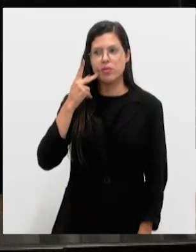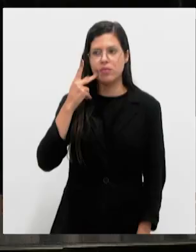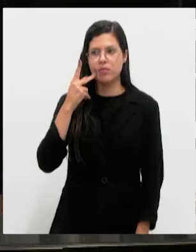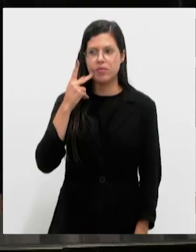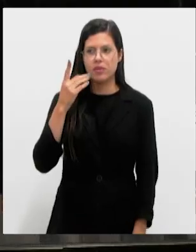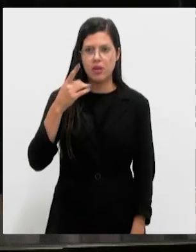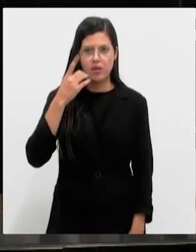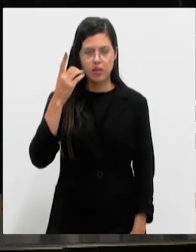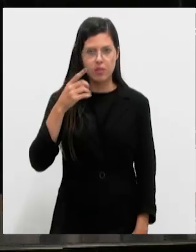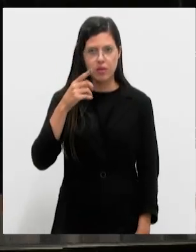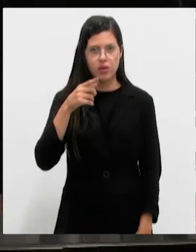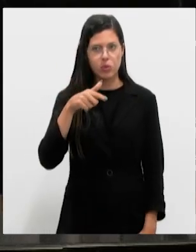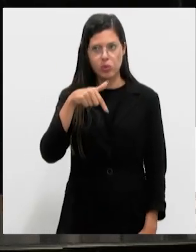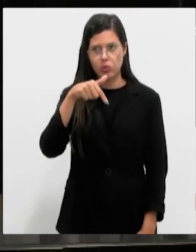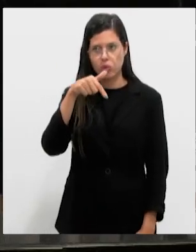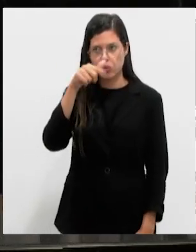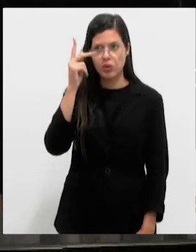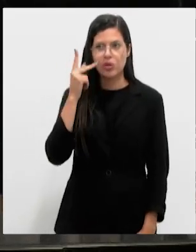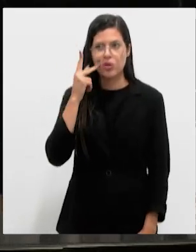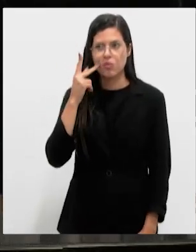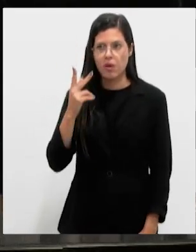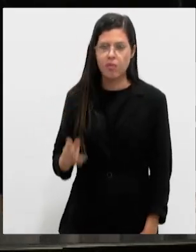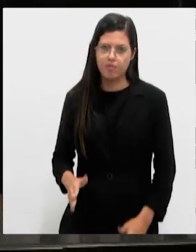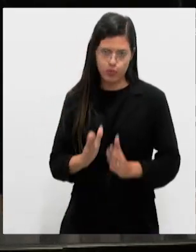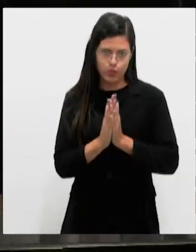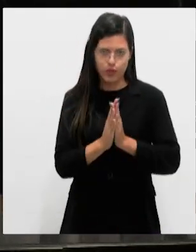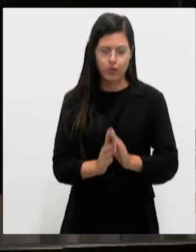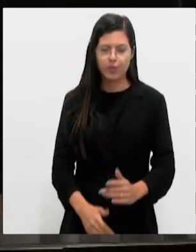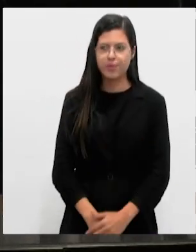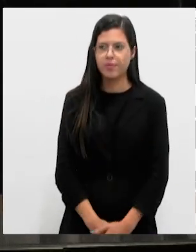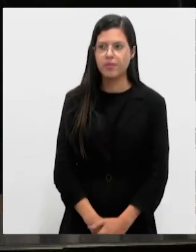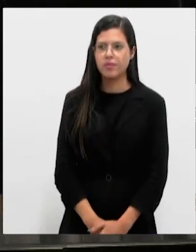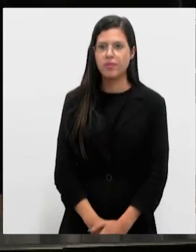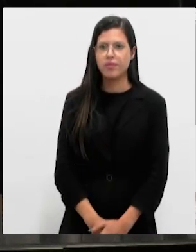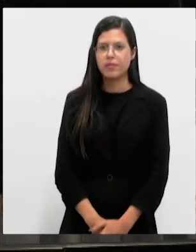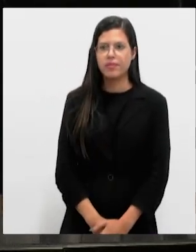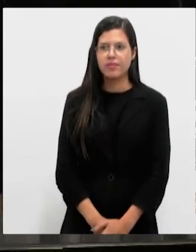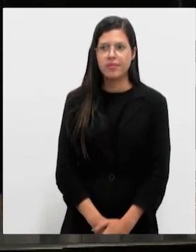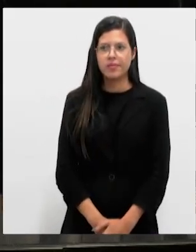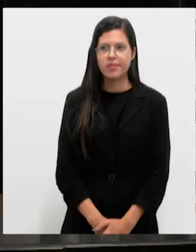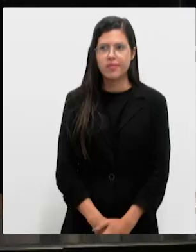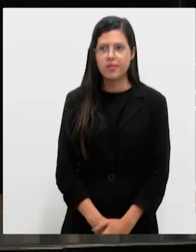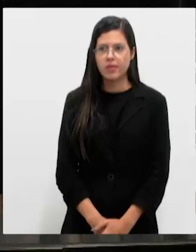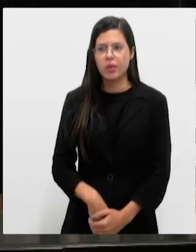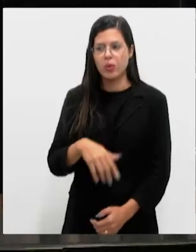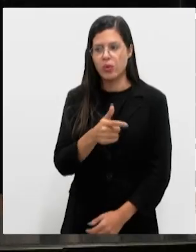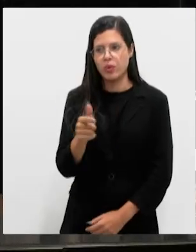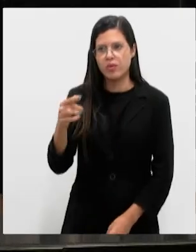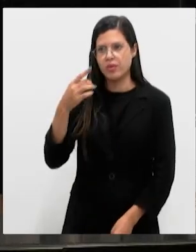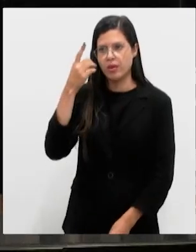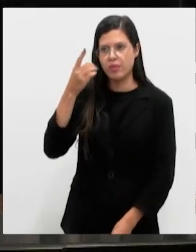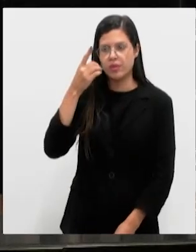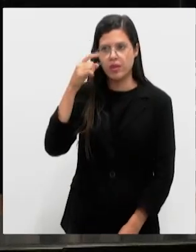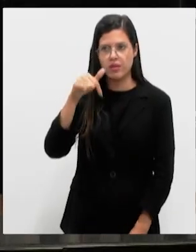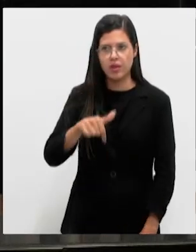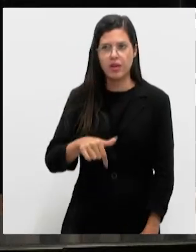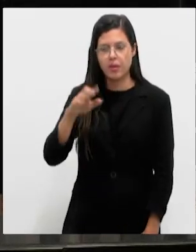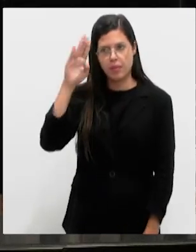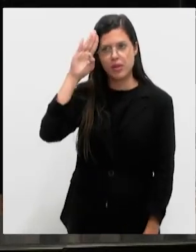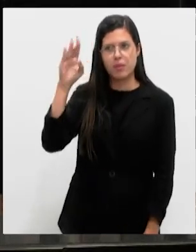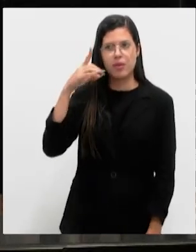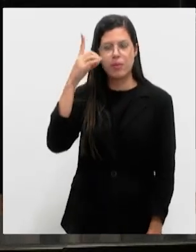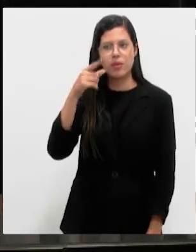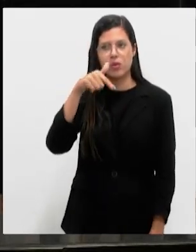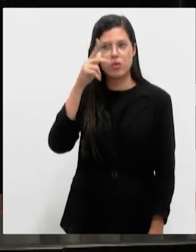deputado Luiz, por gentileza. Deputado Luiz Paulo e os demais deputados aqui na casa, principalmente o deputado Luiz